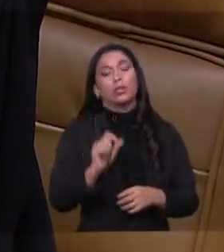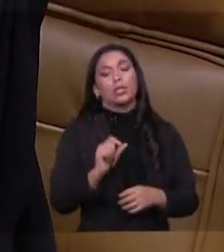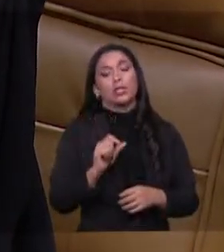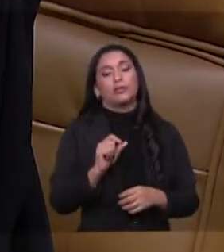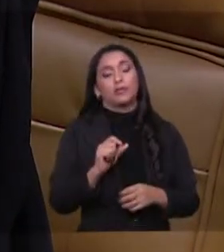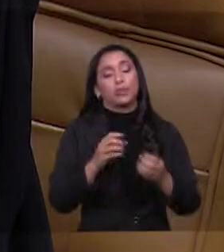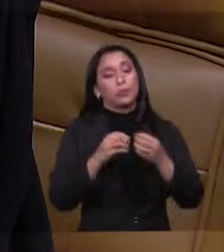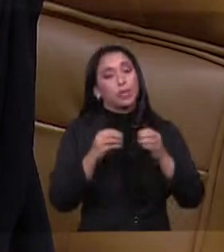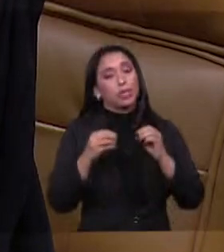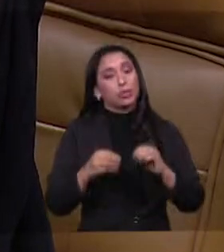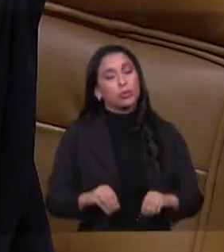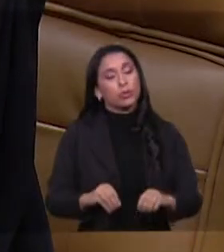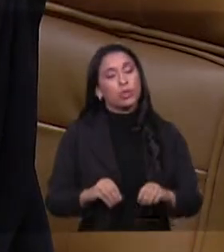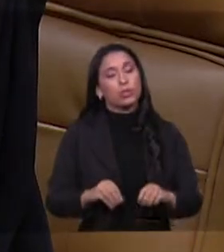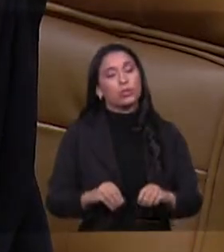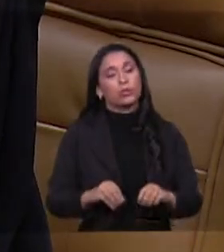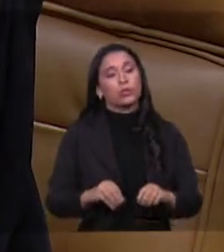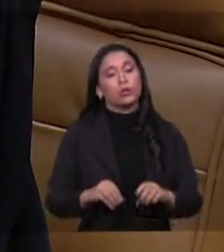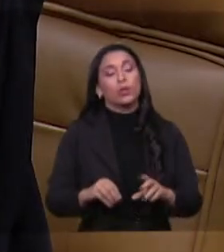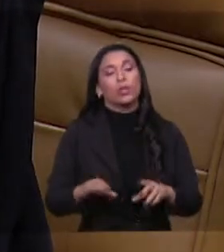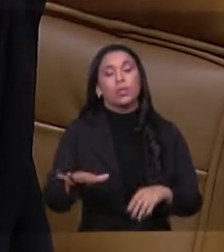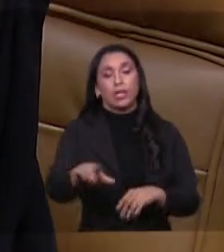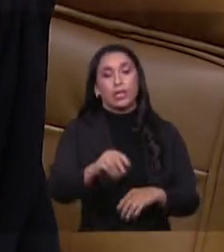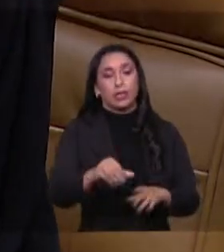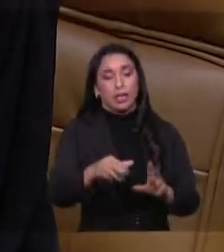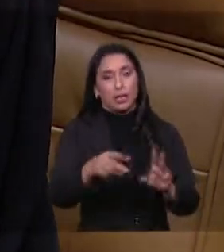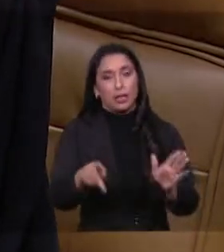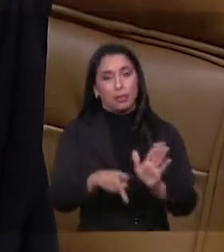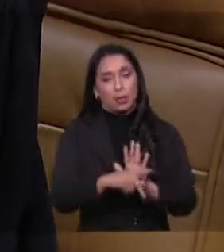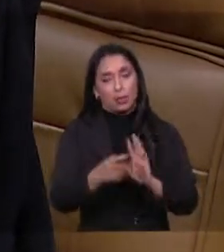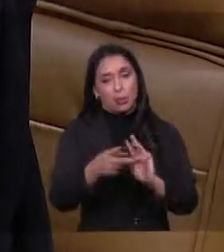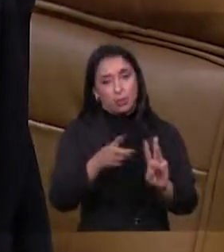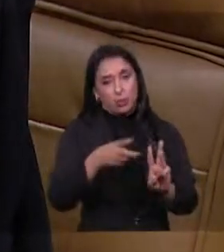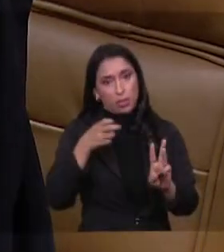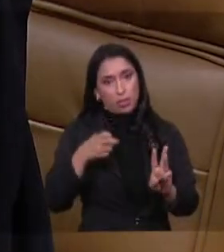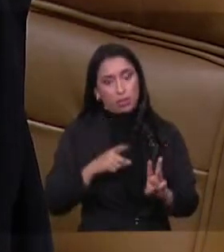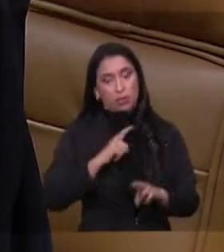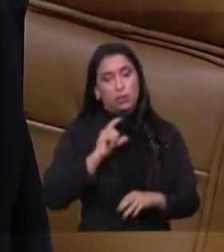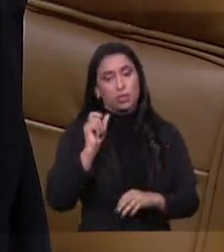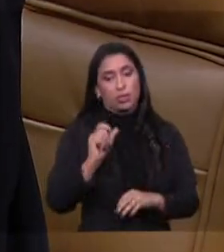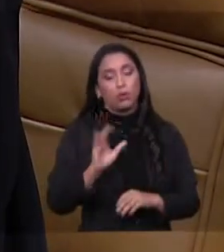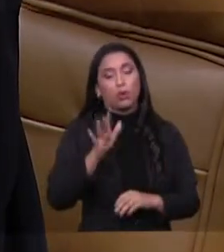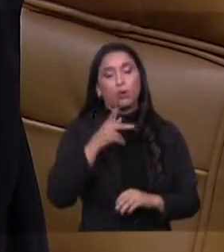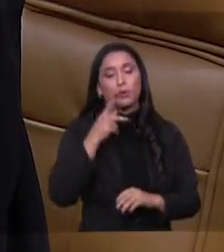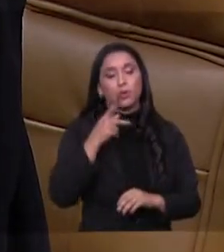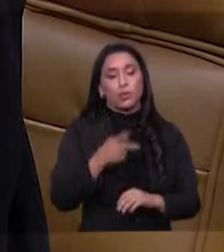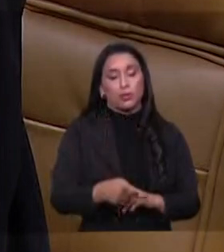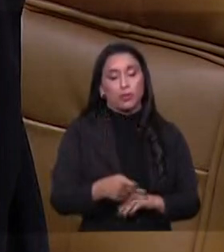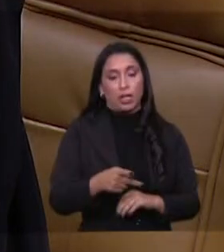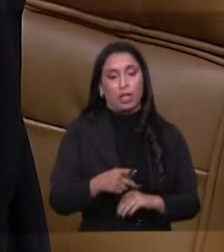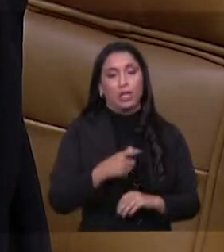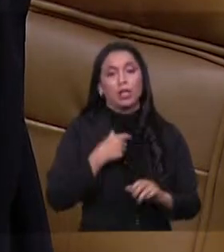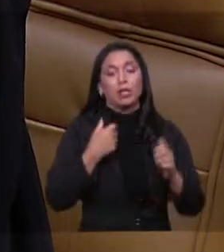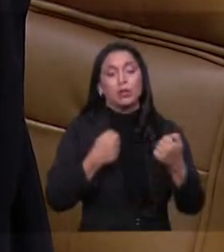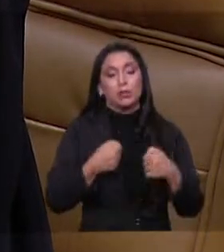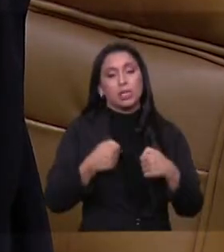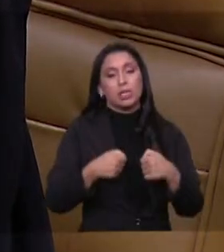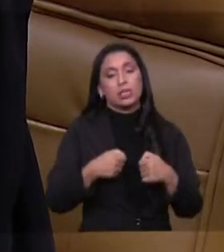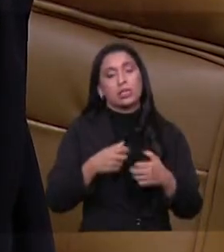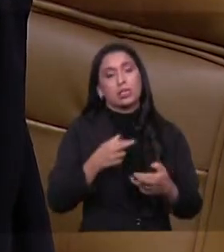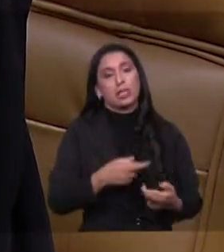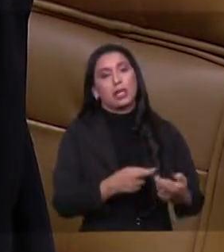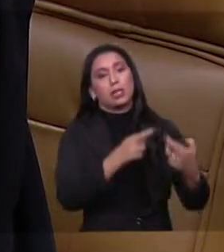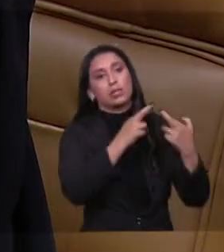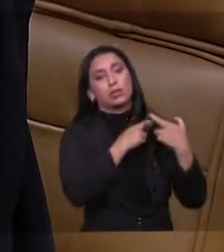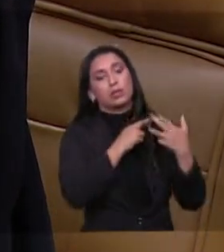titulação originária incidente sobre a terra indígena. Isso porque, como já disse, deve-se admitir a